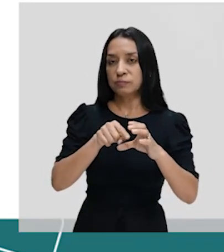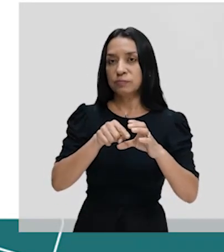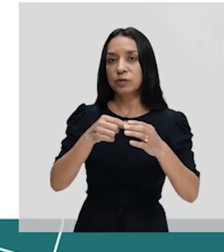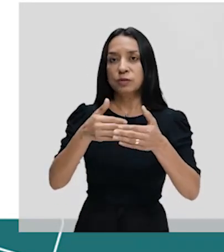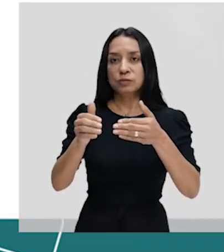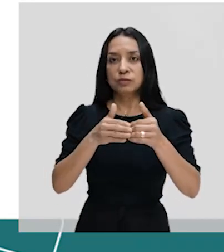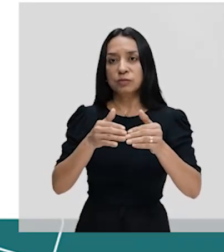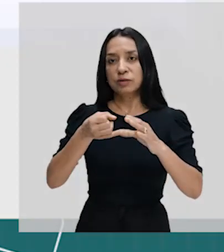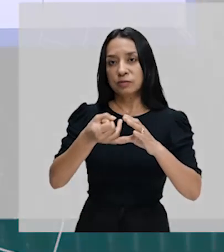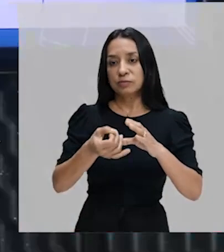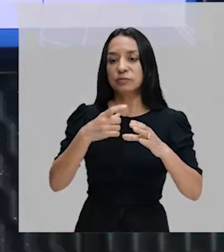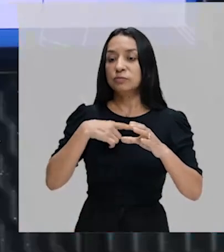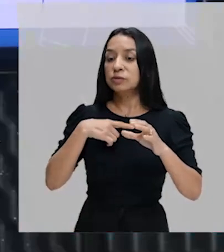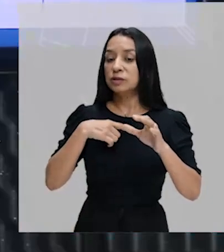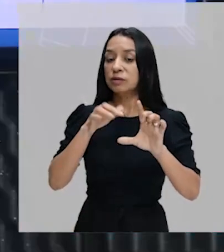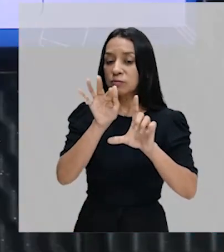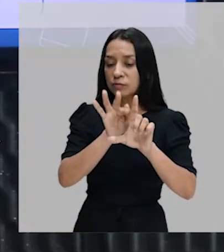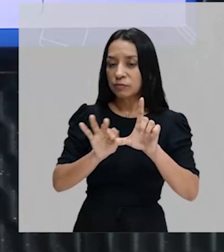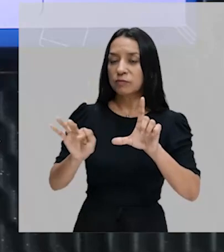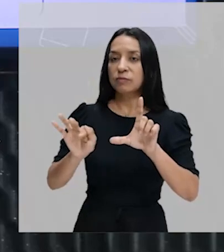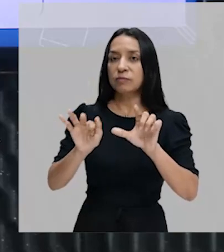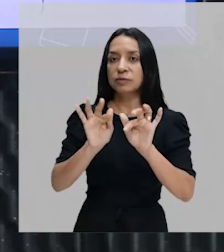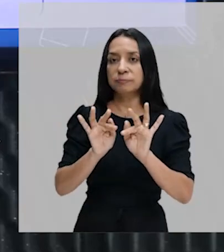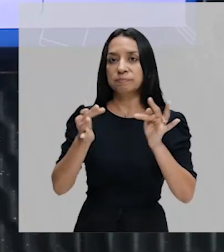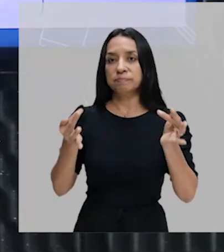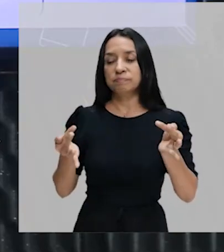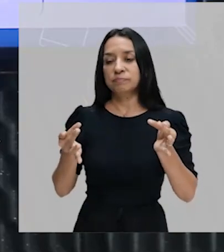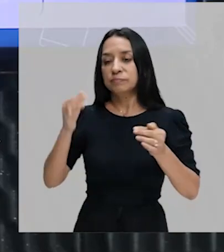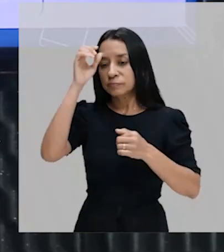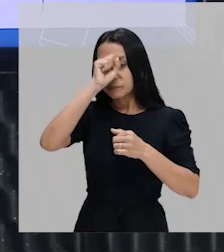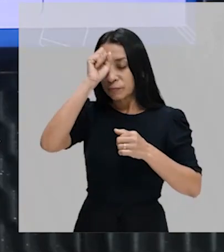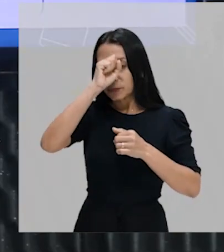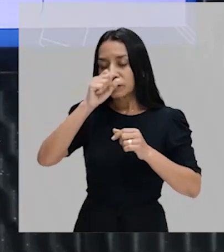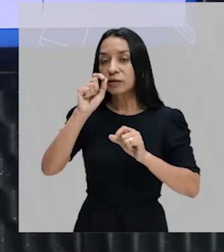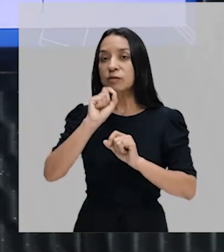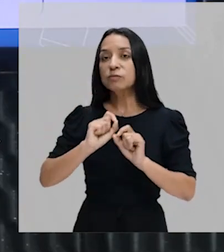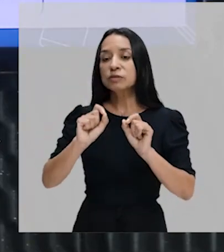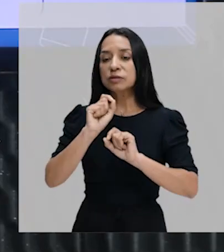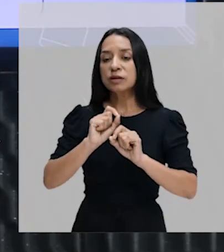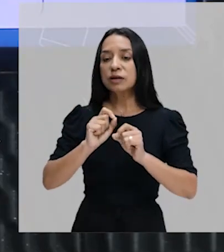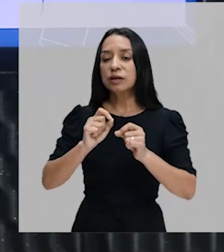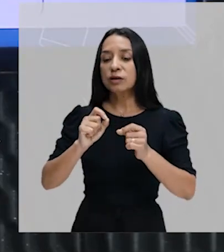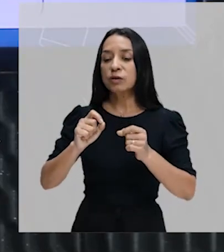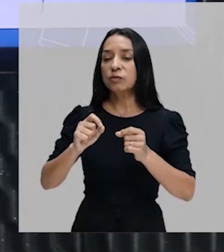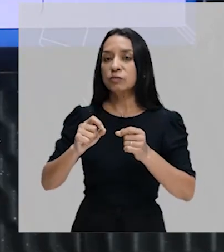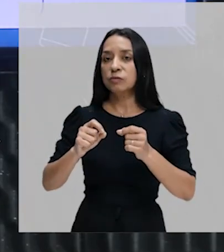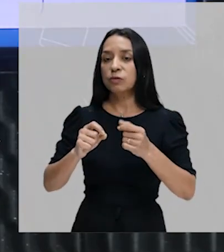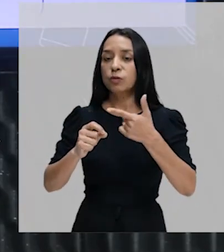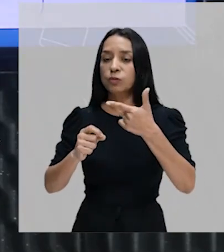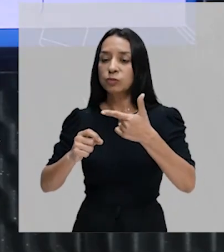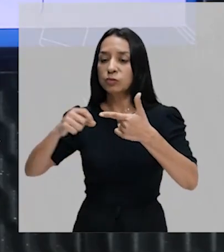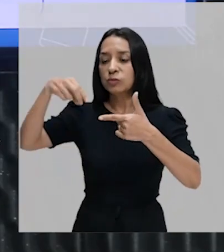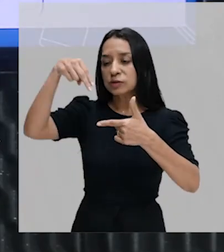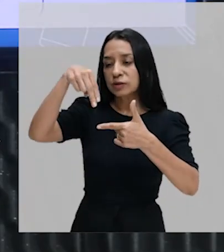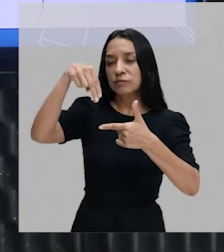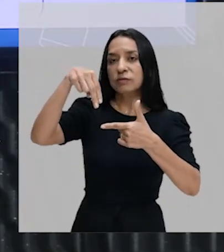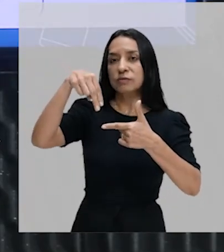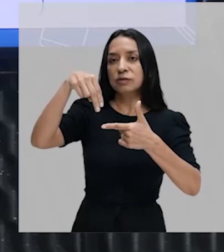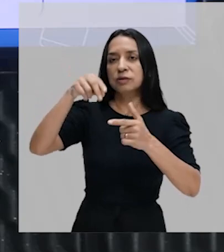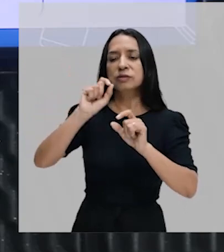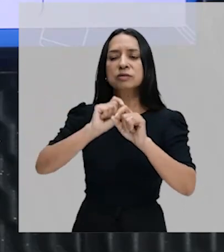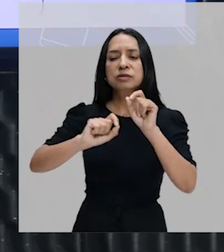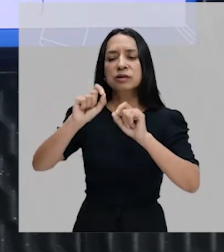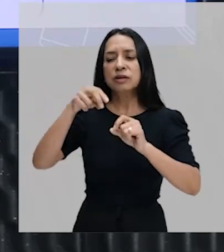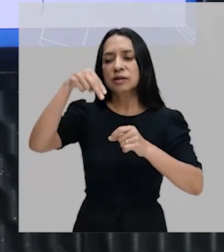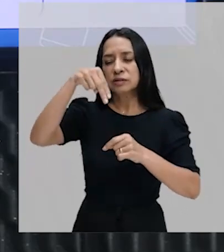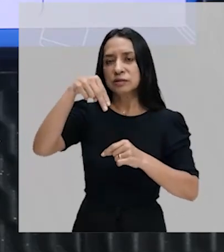uma formulazinha, uma fórmula bem simples. Você aprendeu que é o 2 elevado a n. Quem é esse n?